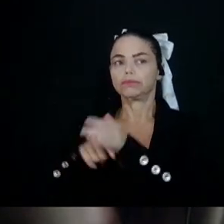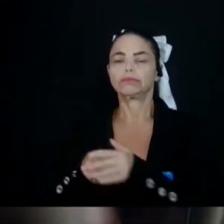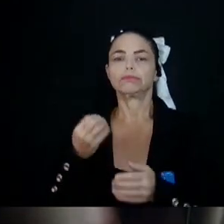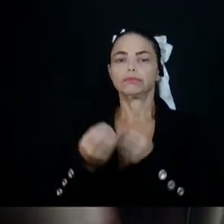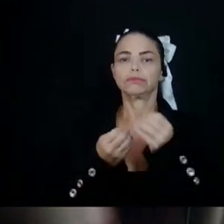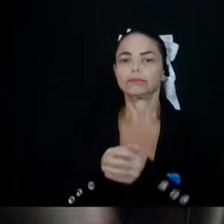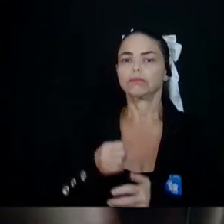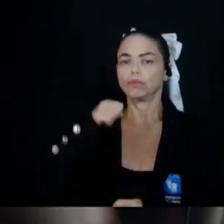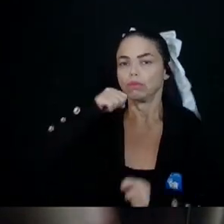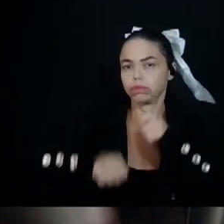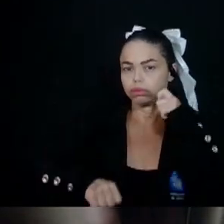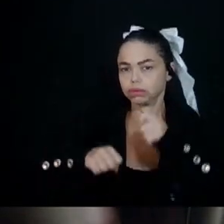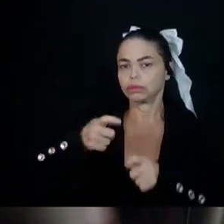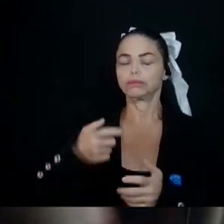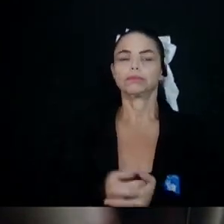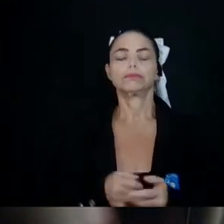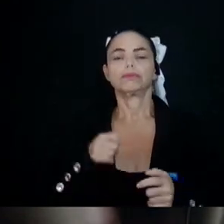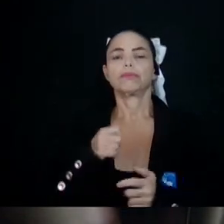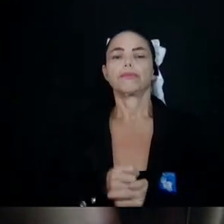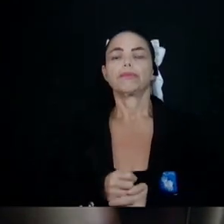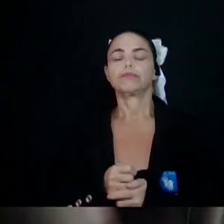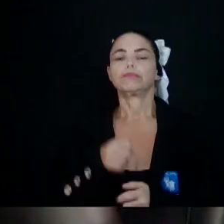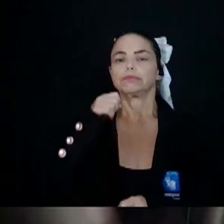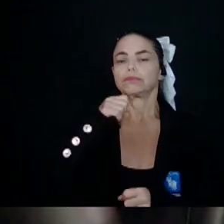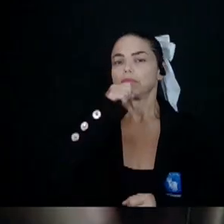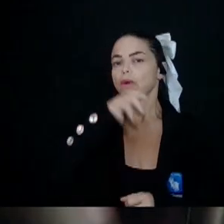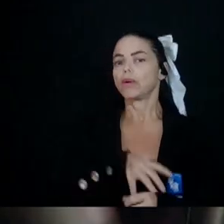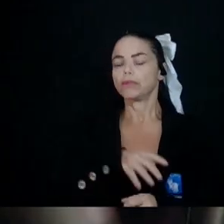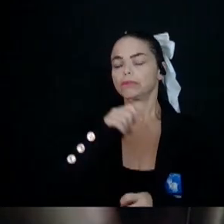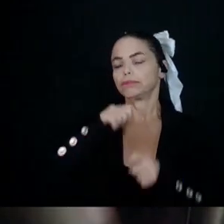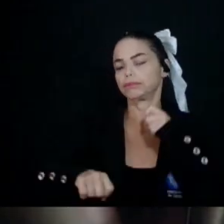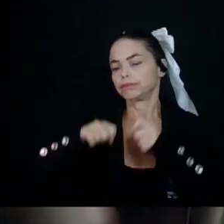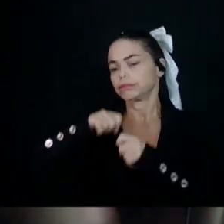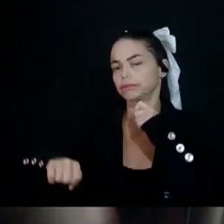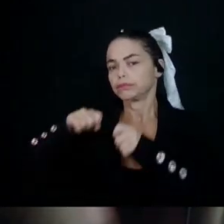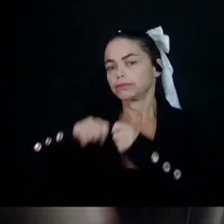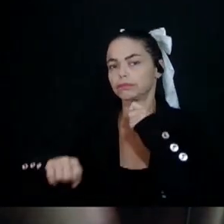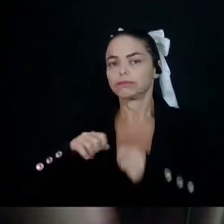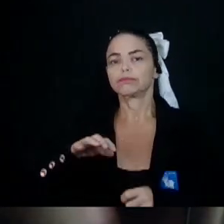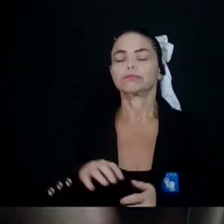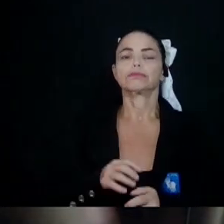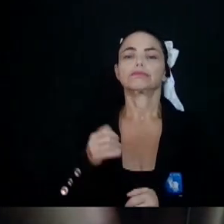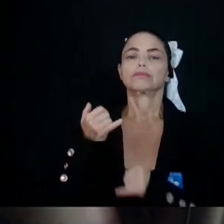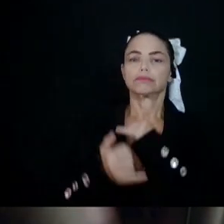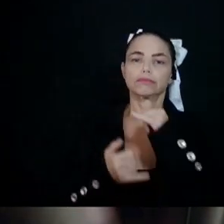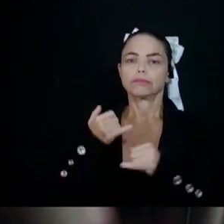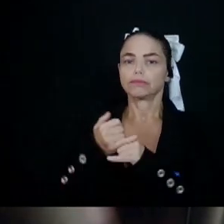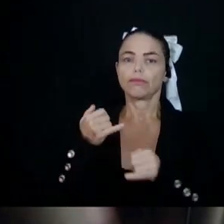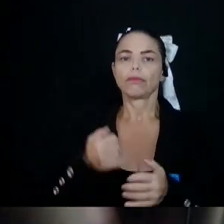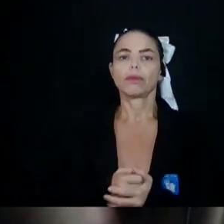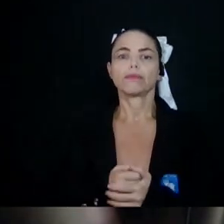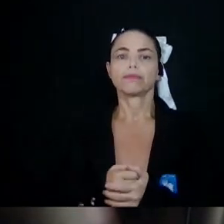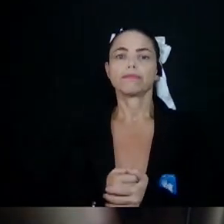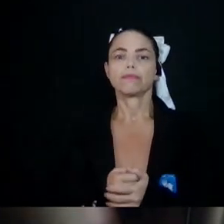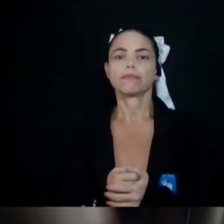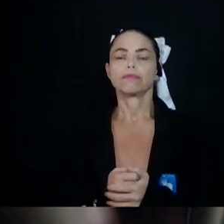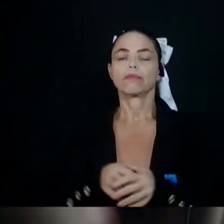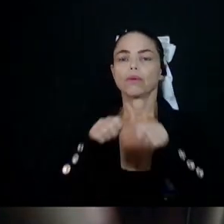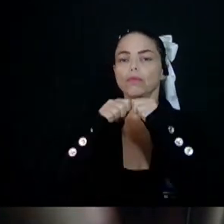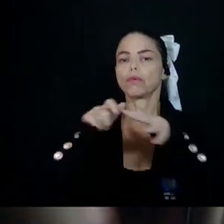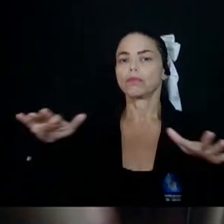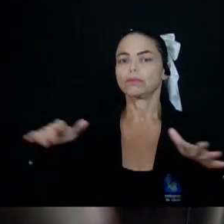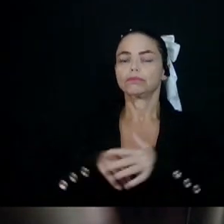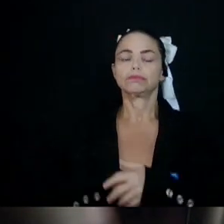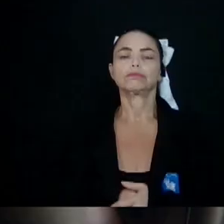abuso sexual, o abuso virtual, né, o estupro virtual que ocorre, a divulgação de